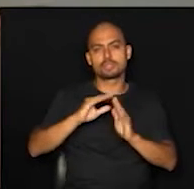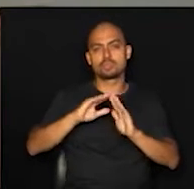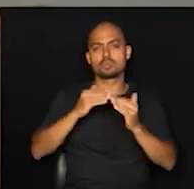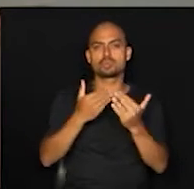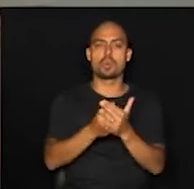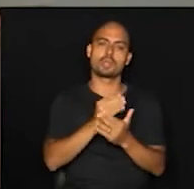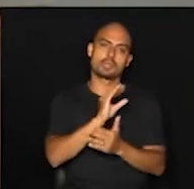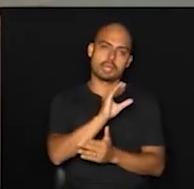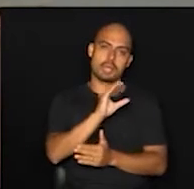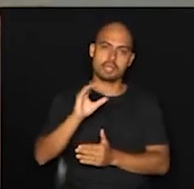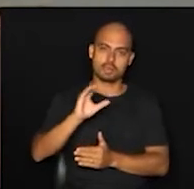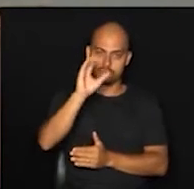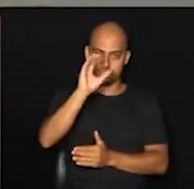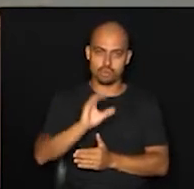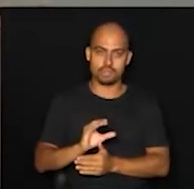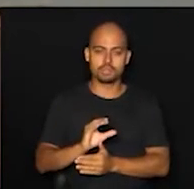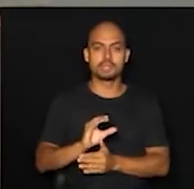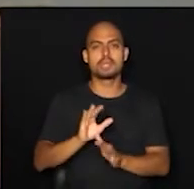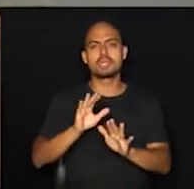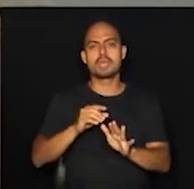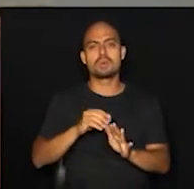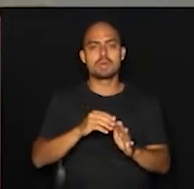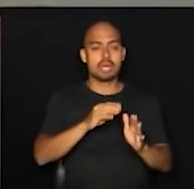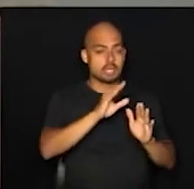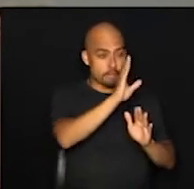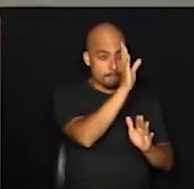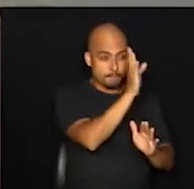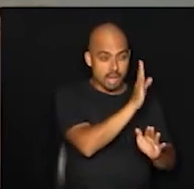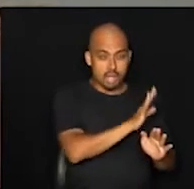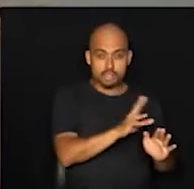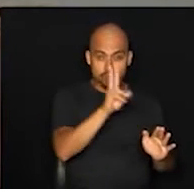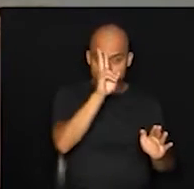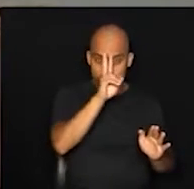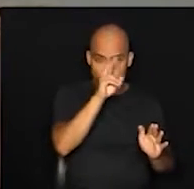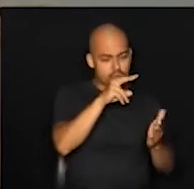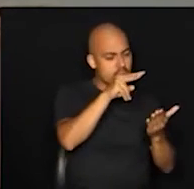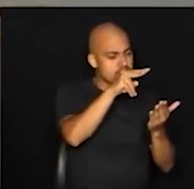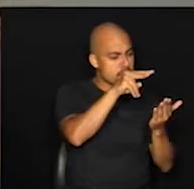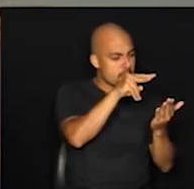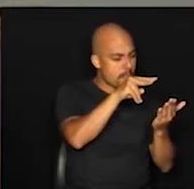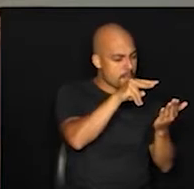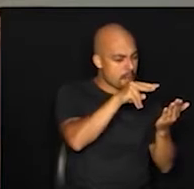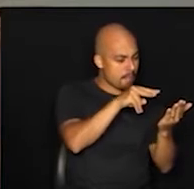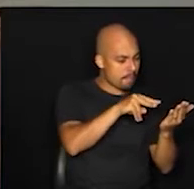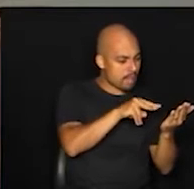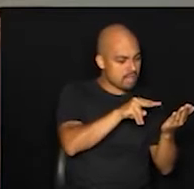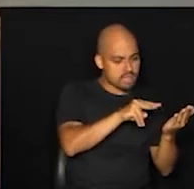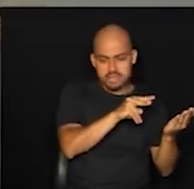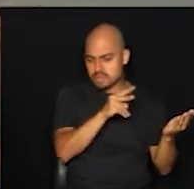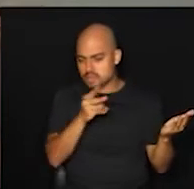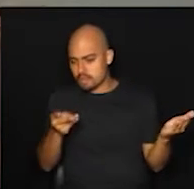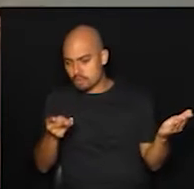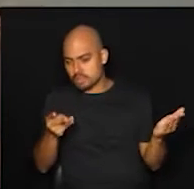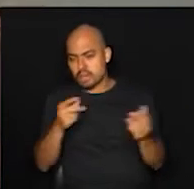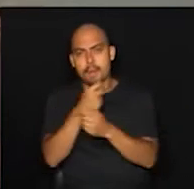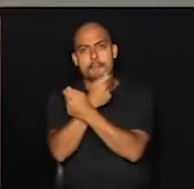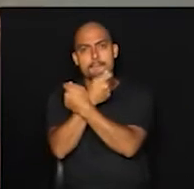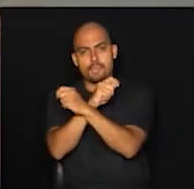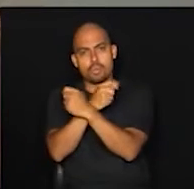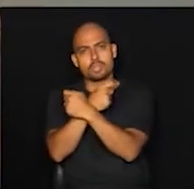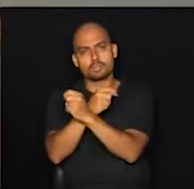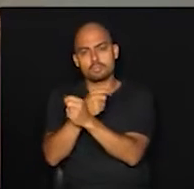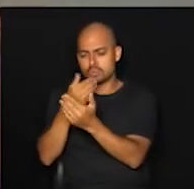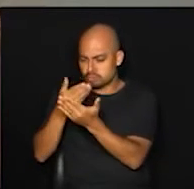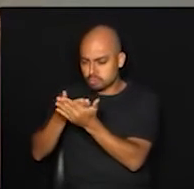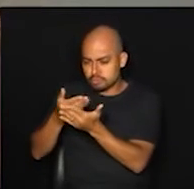eu sempre li muito a história do Brasil, a história mundial, por isso depois fui cursar História na PUC do Rio de